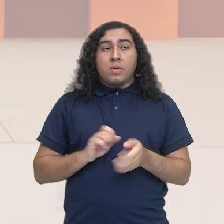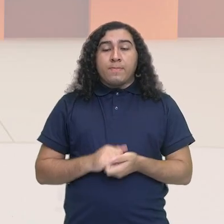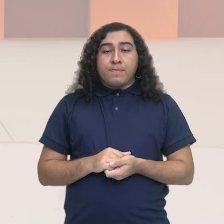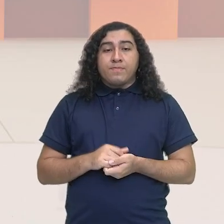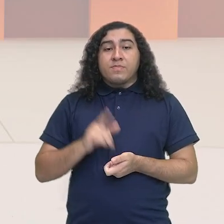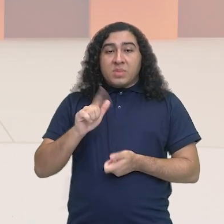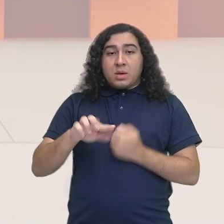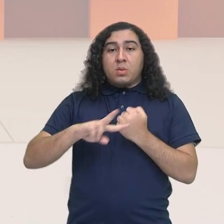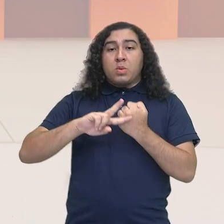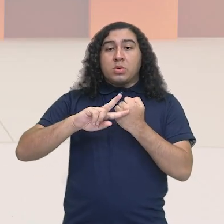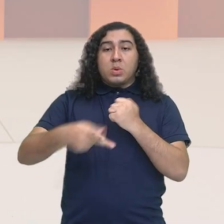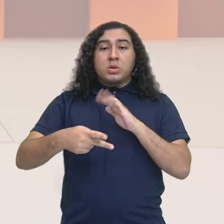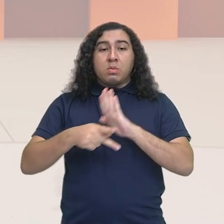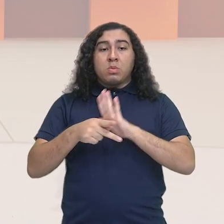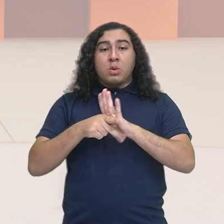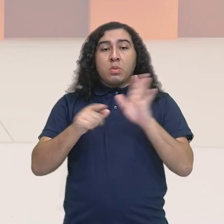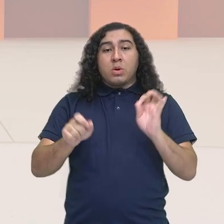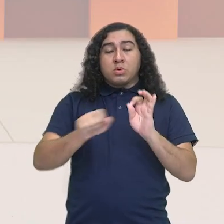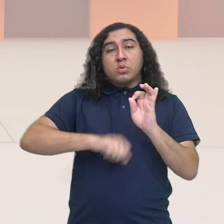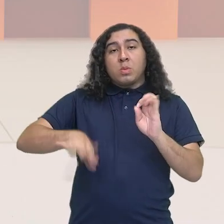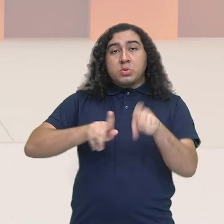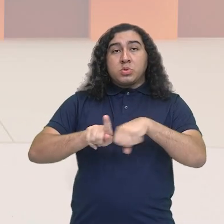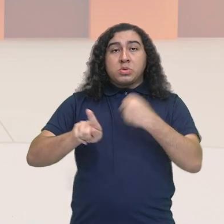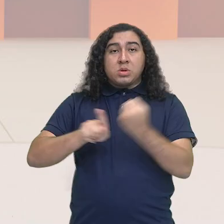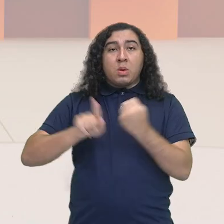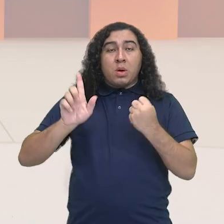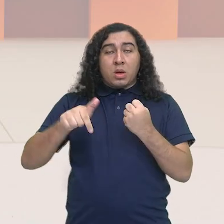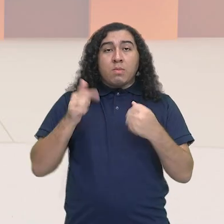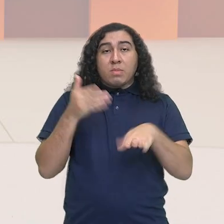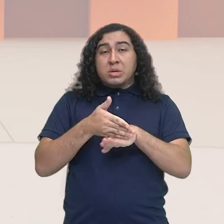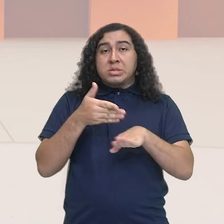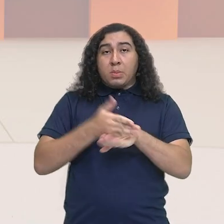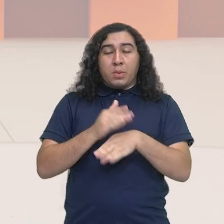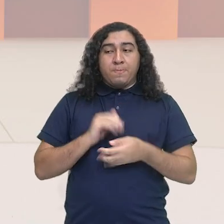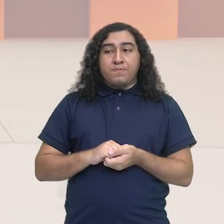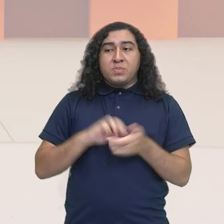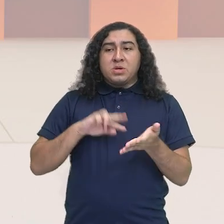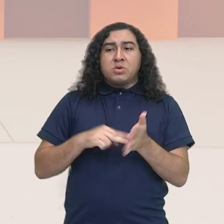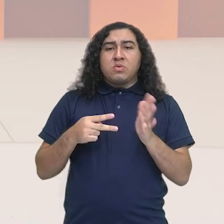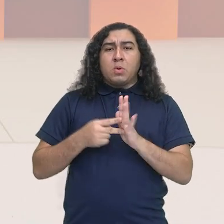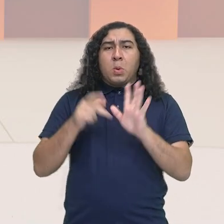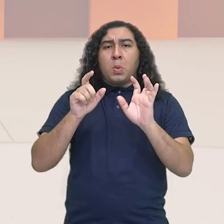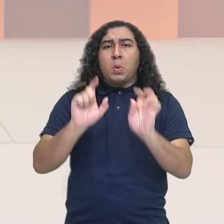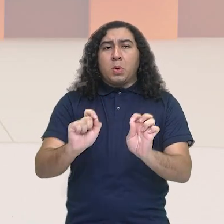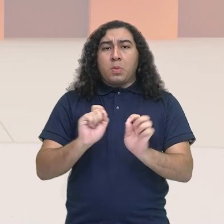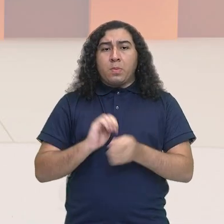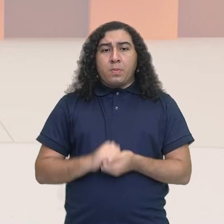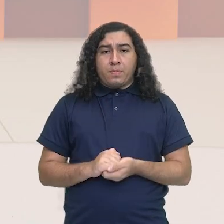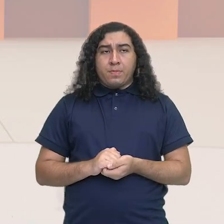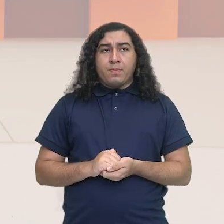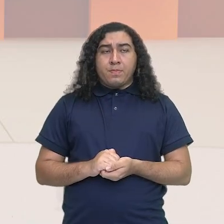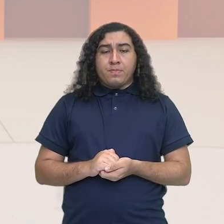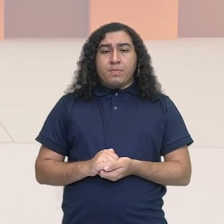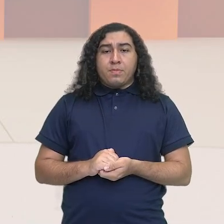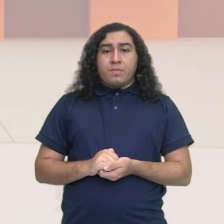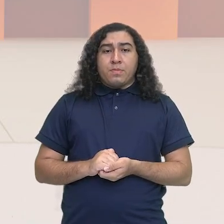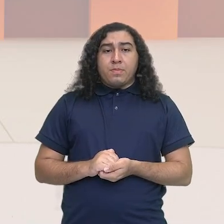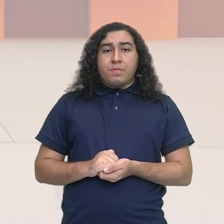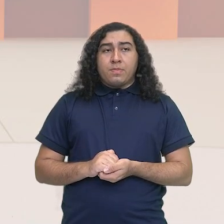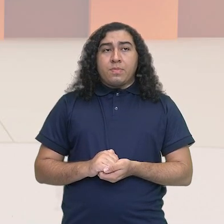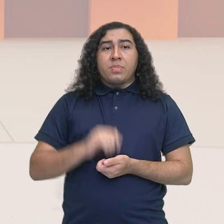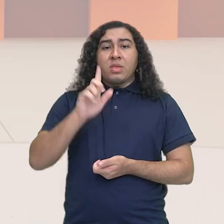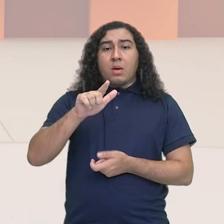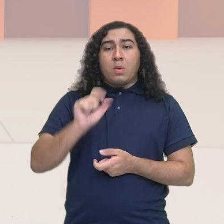é resultado do meio social onde está inserido. Significa dizer o quê, professor? Significa dizer que,